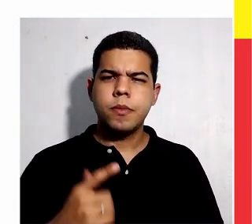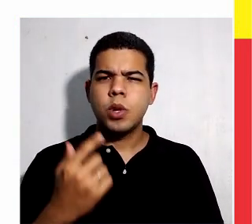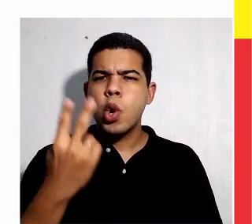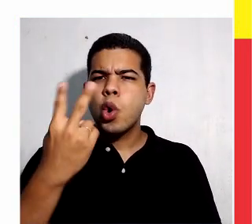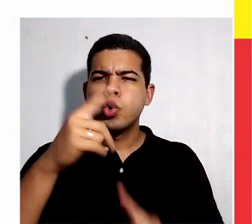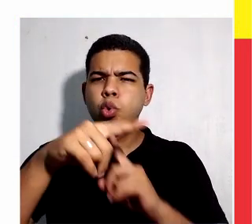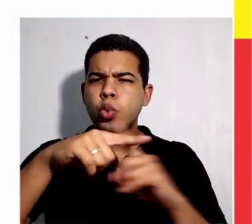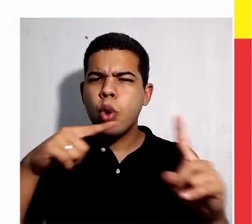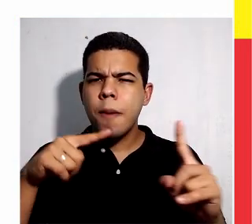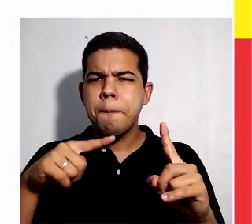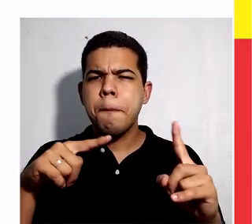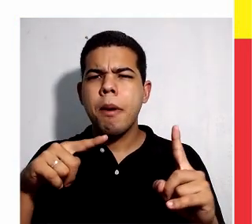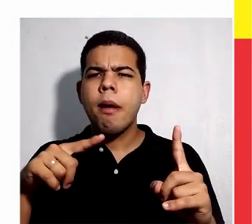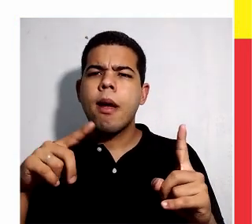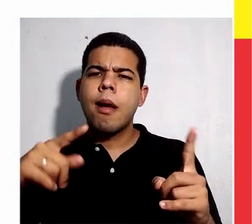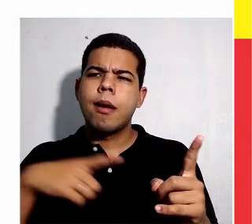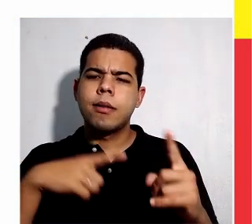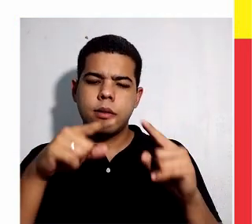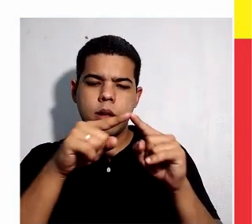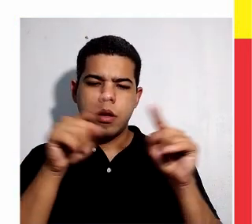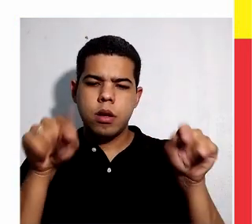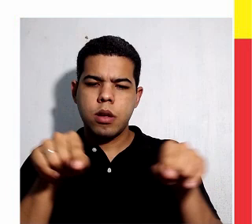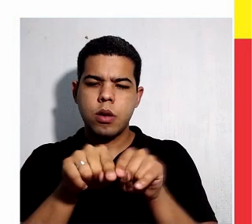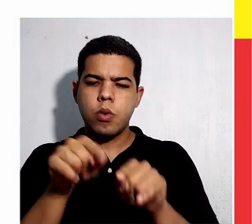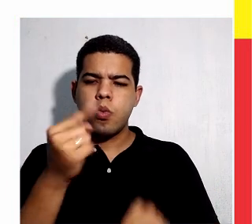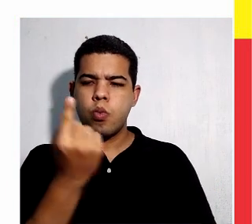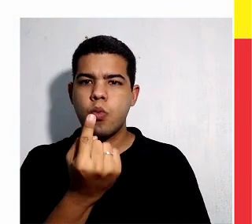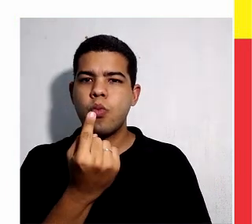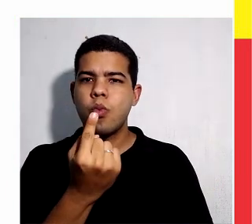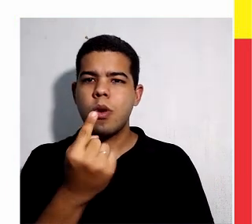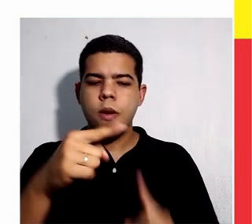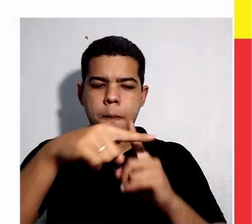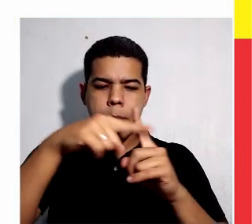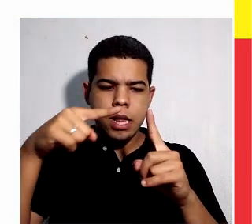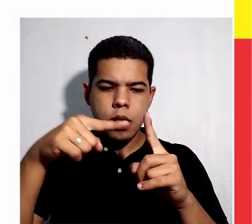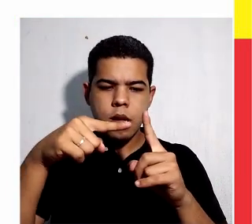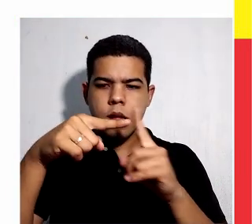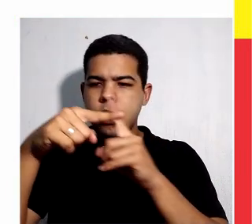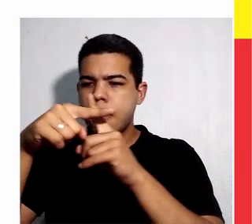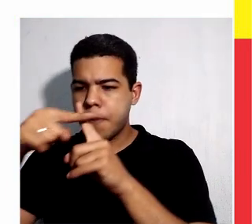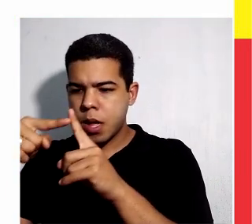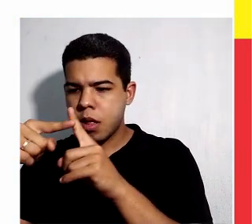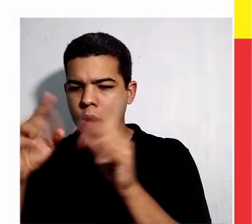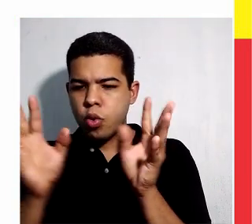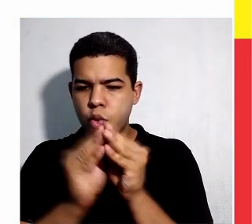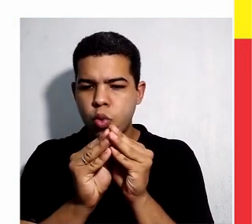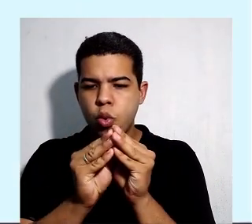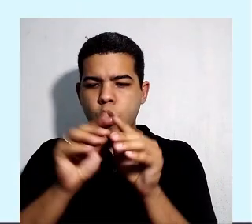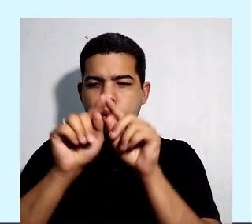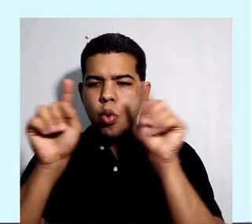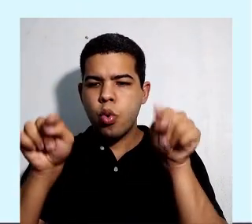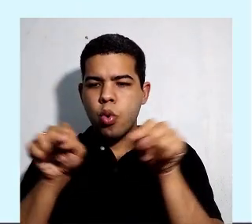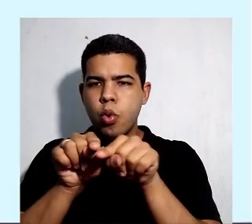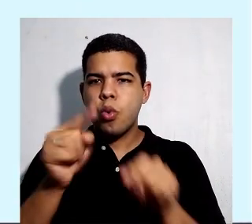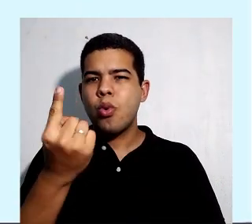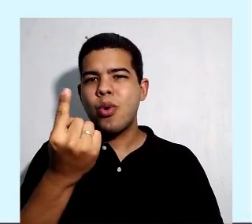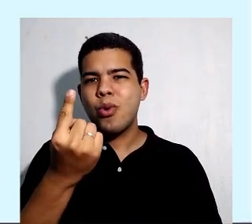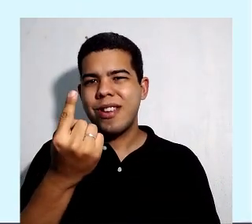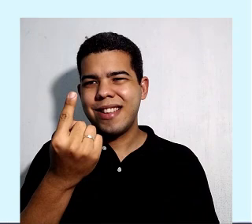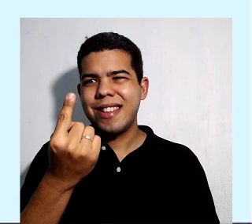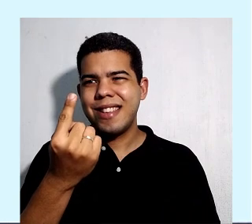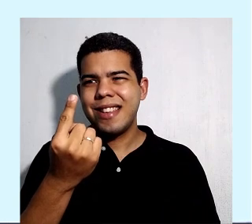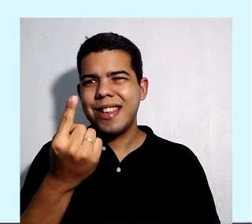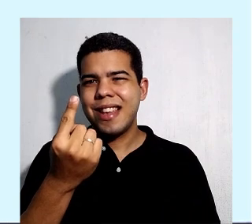duas metades, eu tenho um quadradinho. Perfeito. Então, é essa lógica que a gente vai ter que alimentar